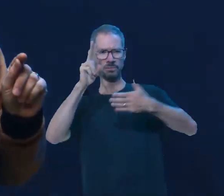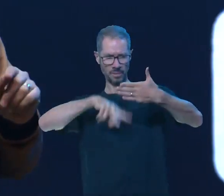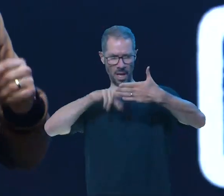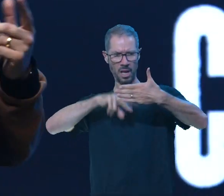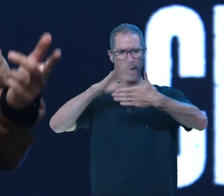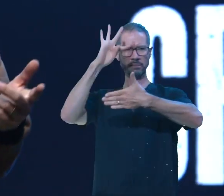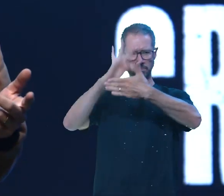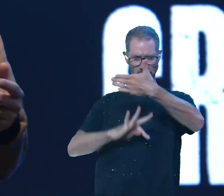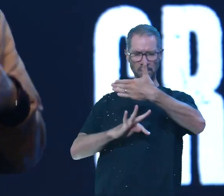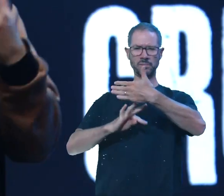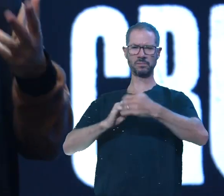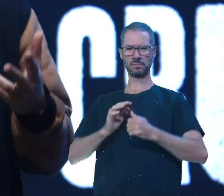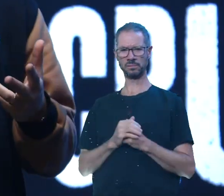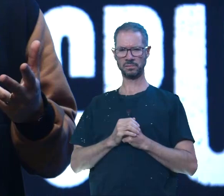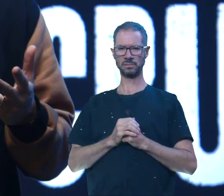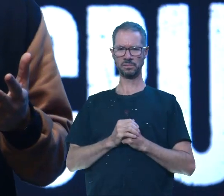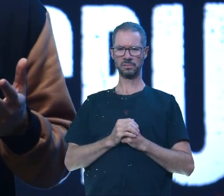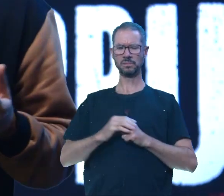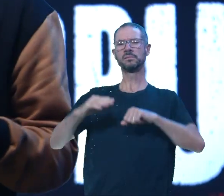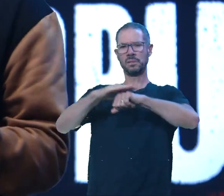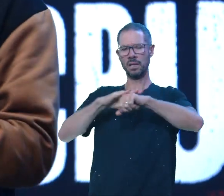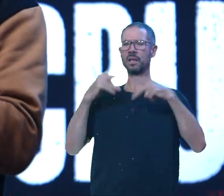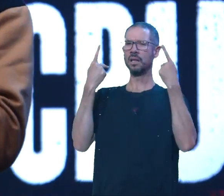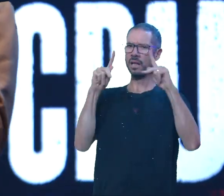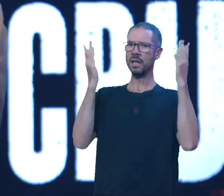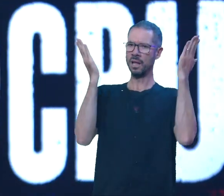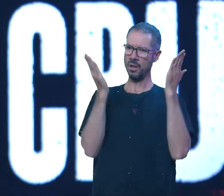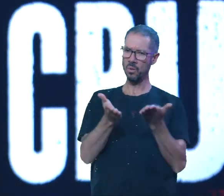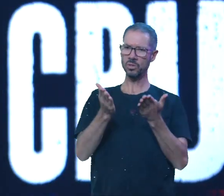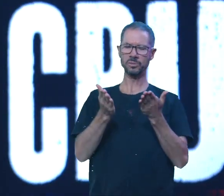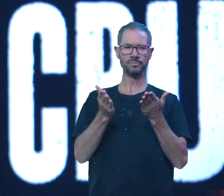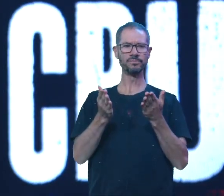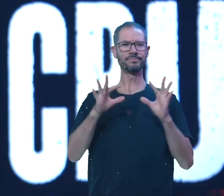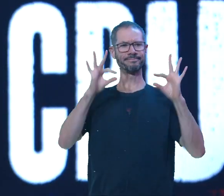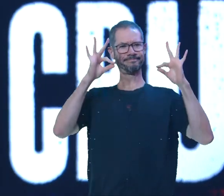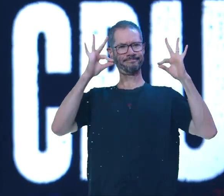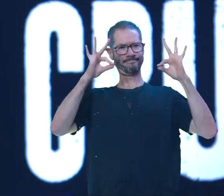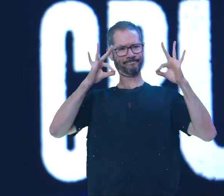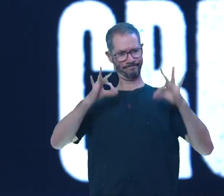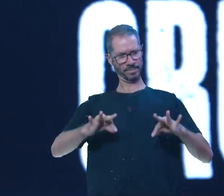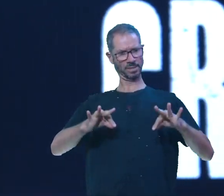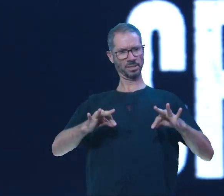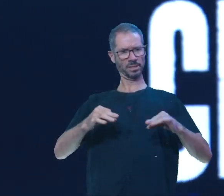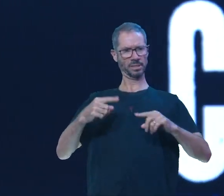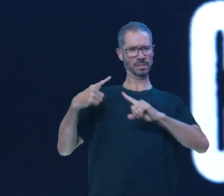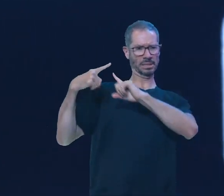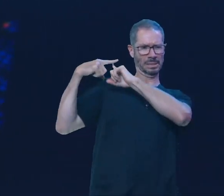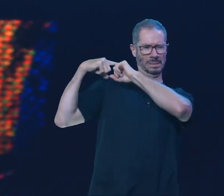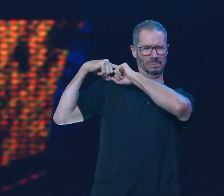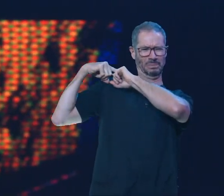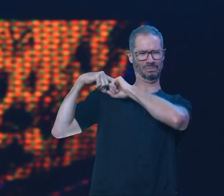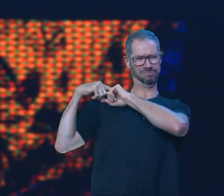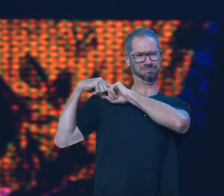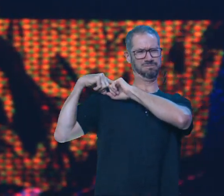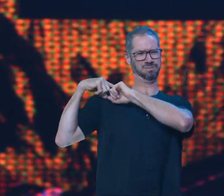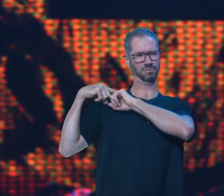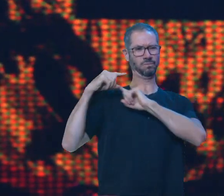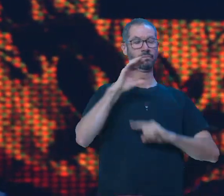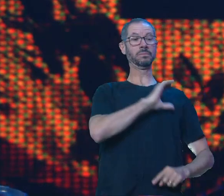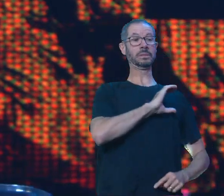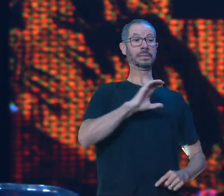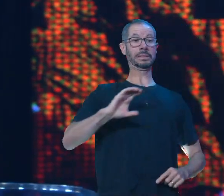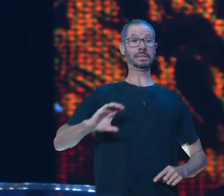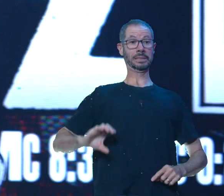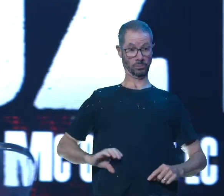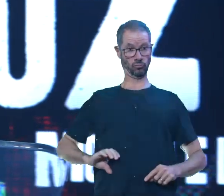texto, para falar com você hoje sobre exatamente isso, o peso da cruz de Cristo.